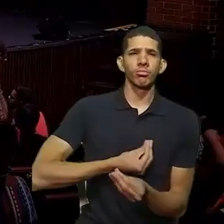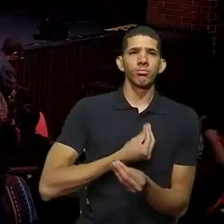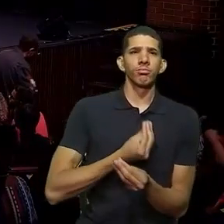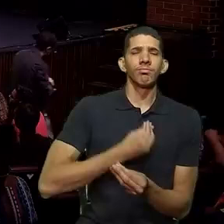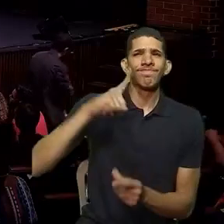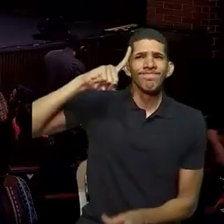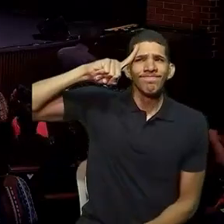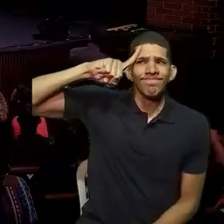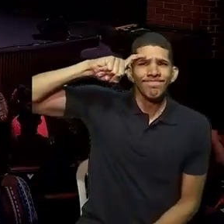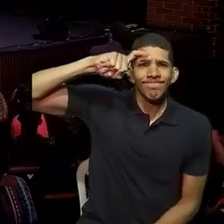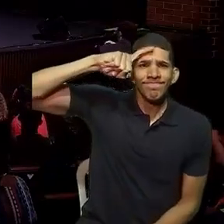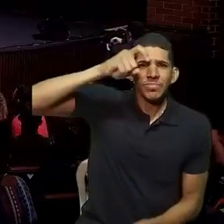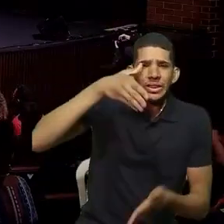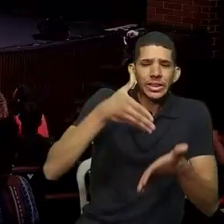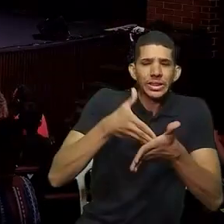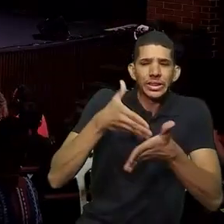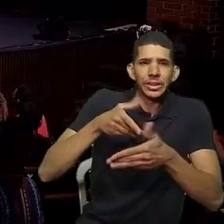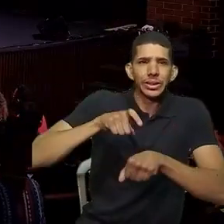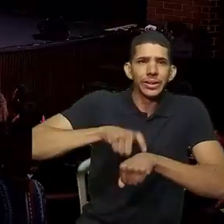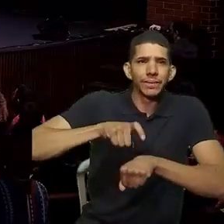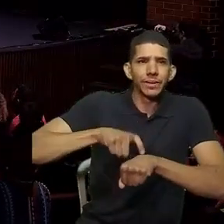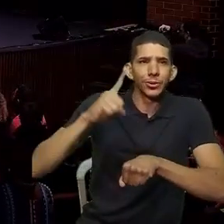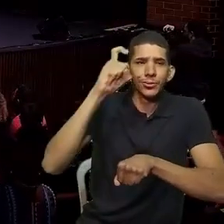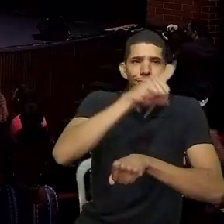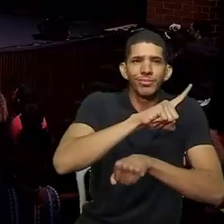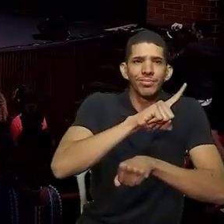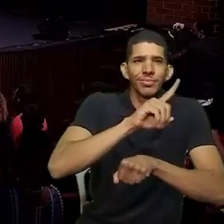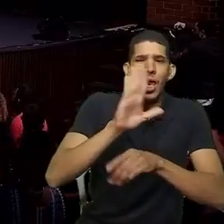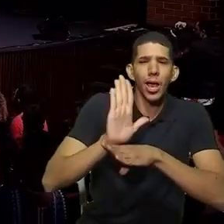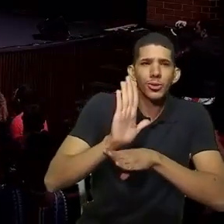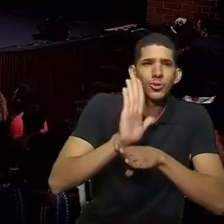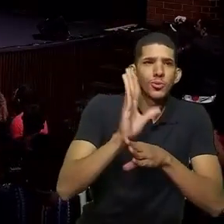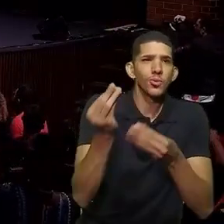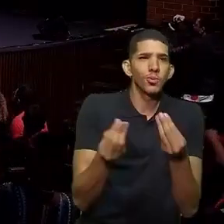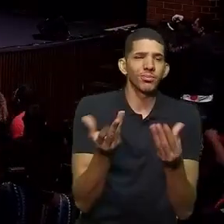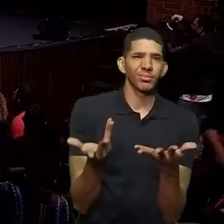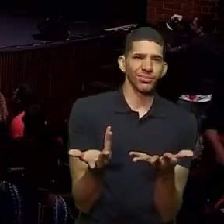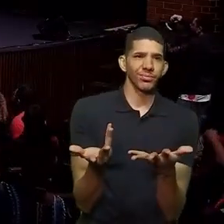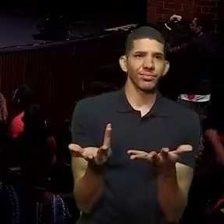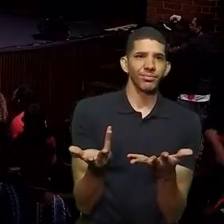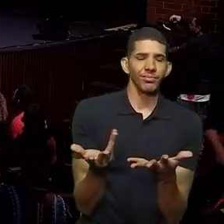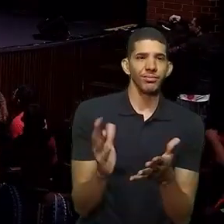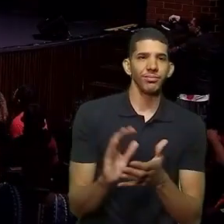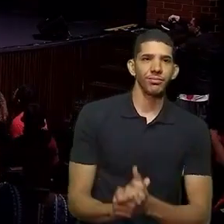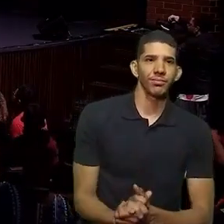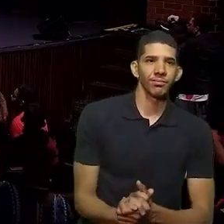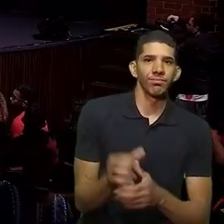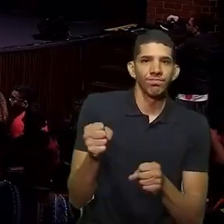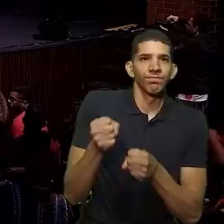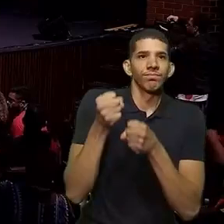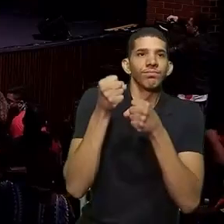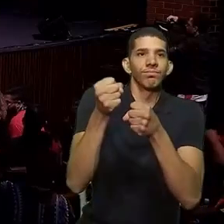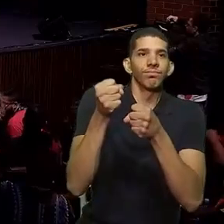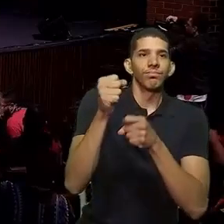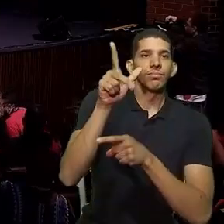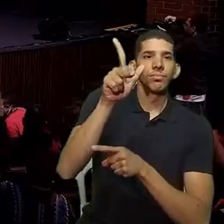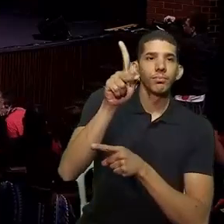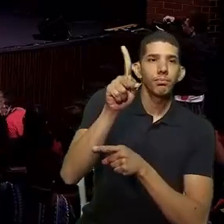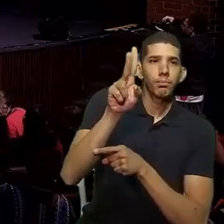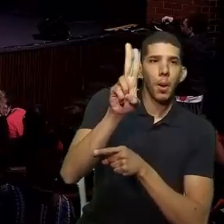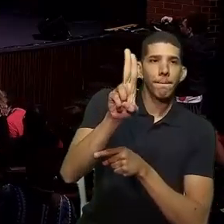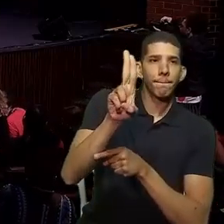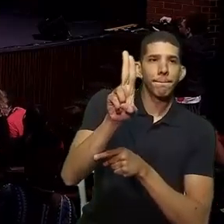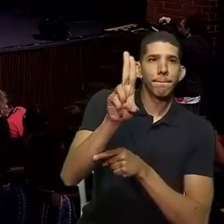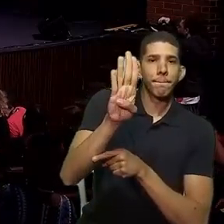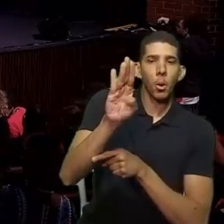tão negligenciada muitas vezes pelo poder público, como a senhora se sente estando nessa plateia? Todo mundo